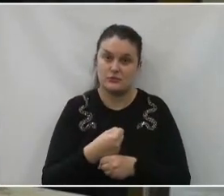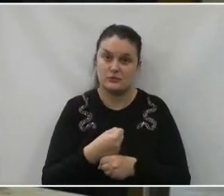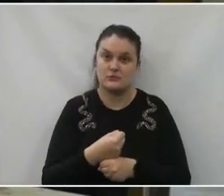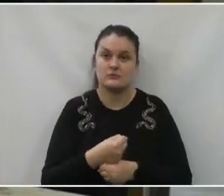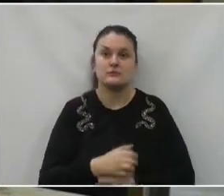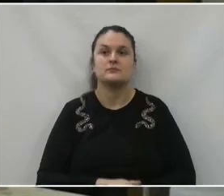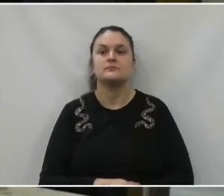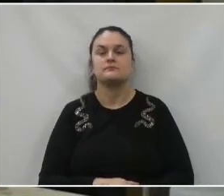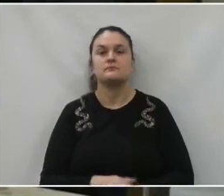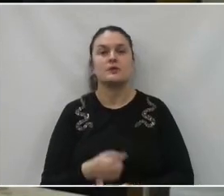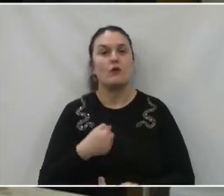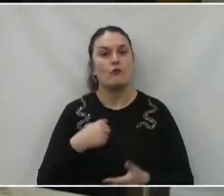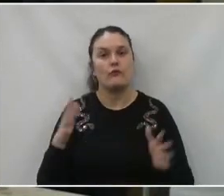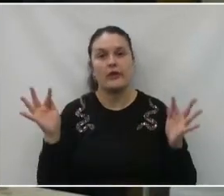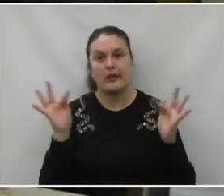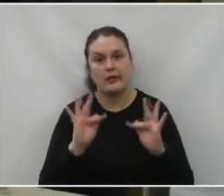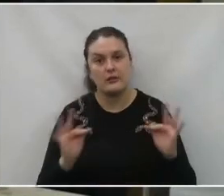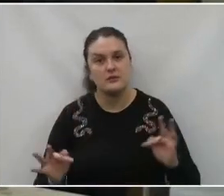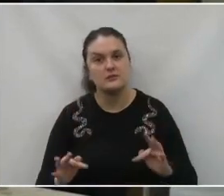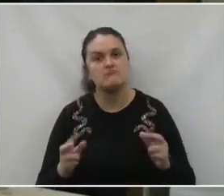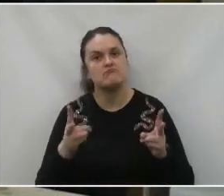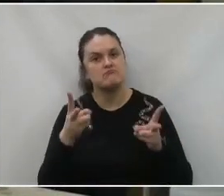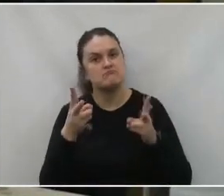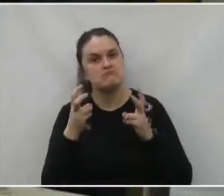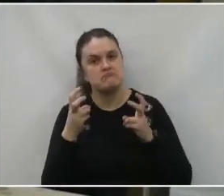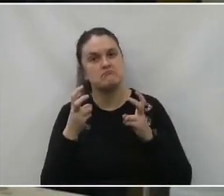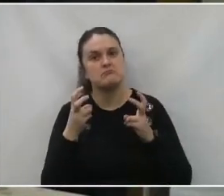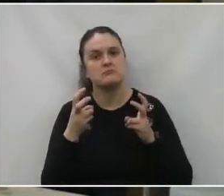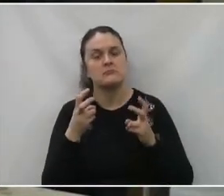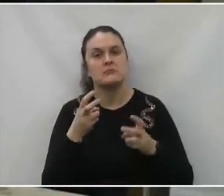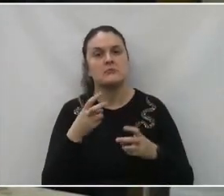mandato. Fiquei feliz novamente por ver a colocação